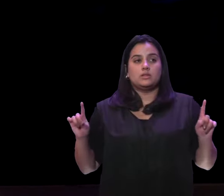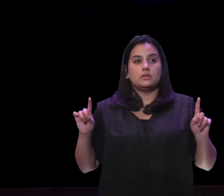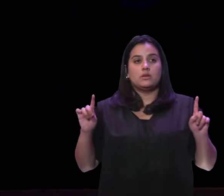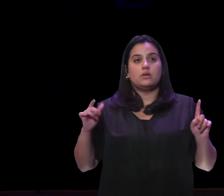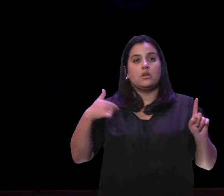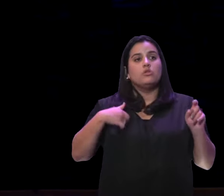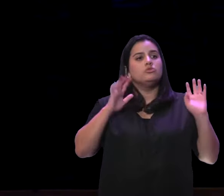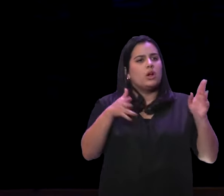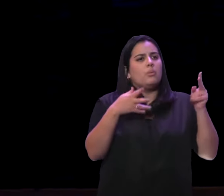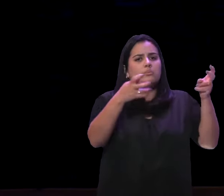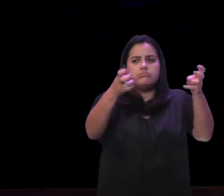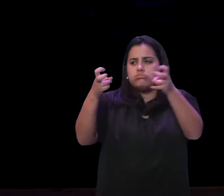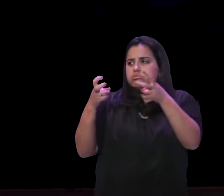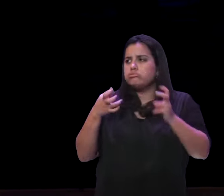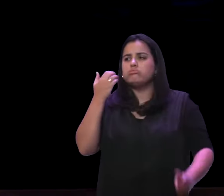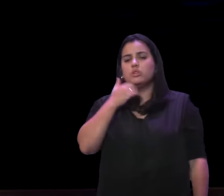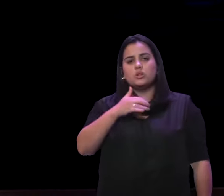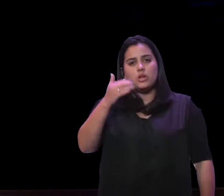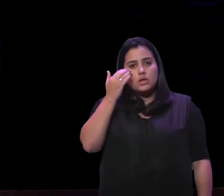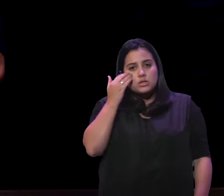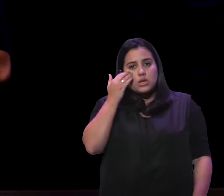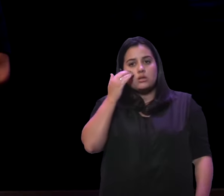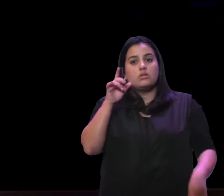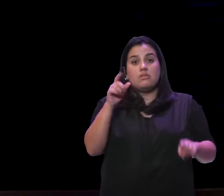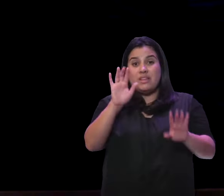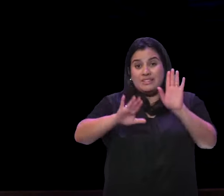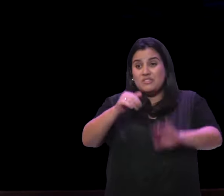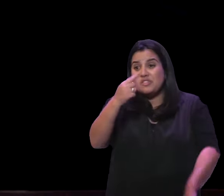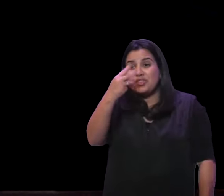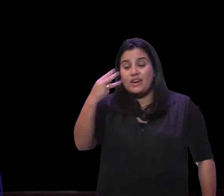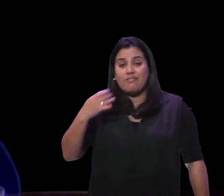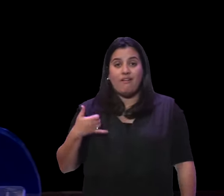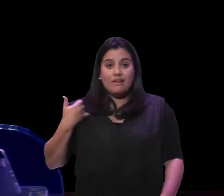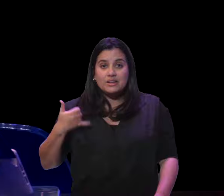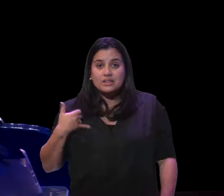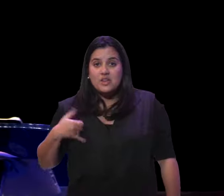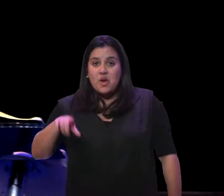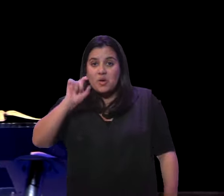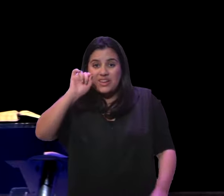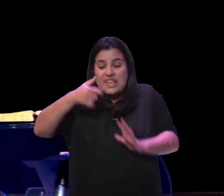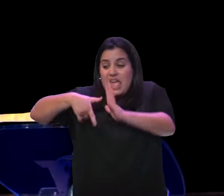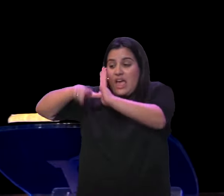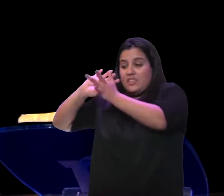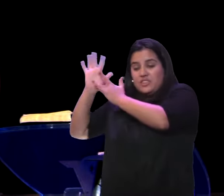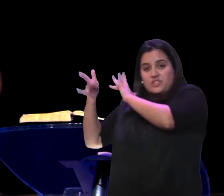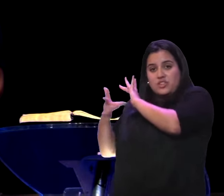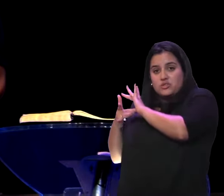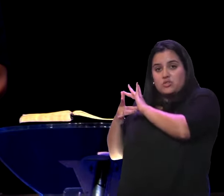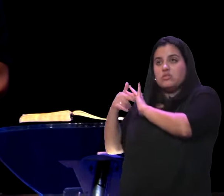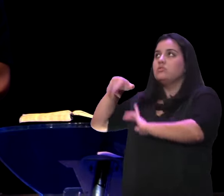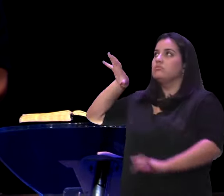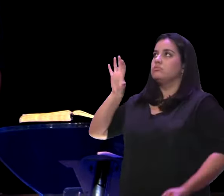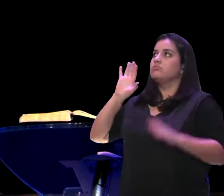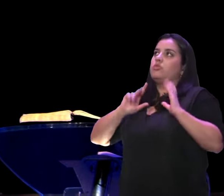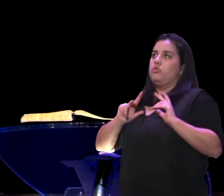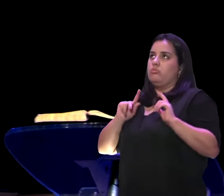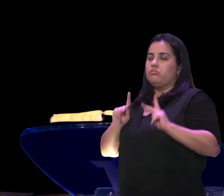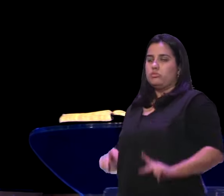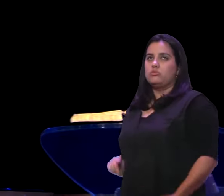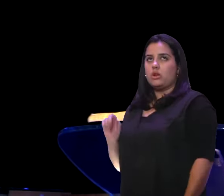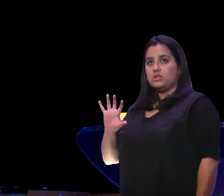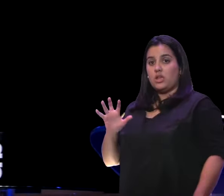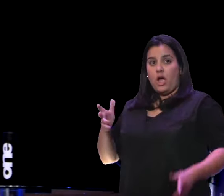vi muitos adolescentes, inclusive de 13 anos, que antes de Jesus eram uma pessoa, e depois